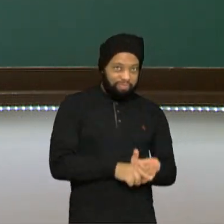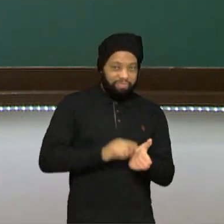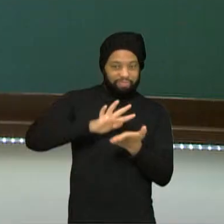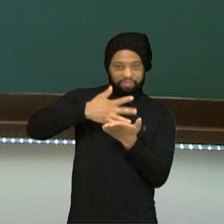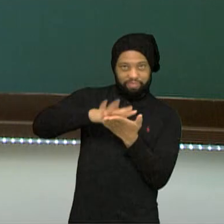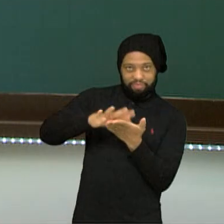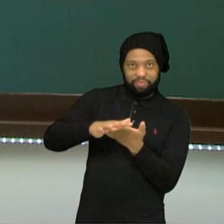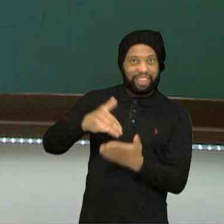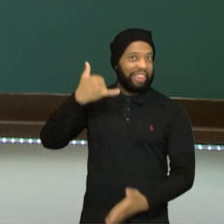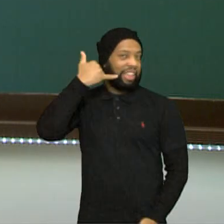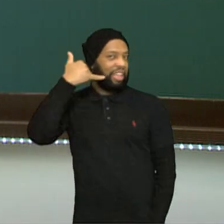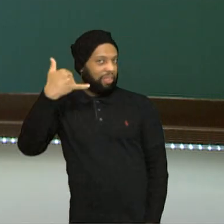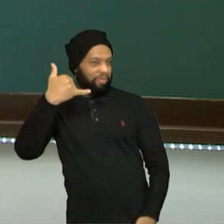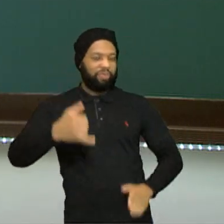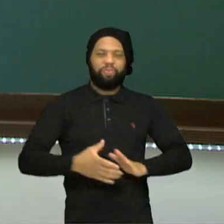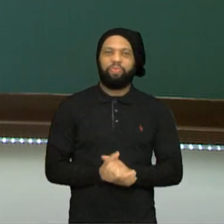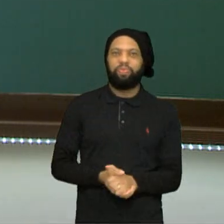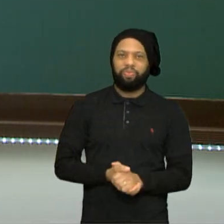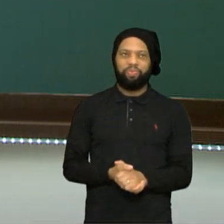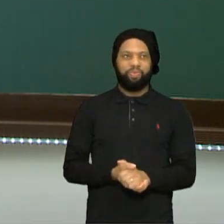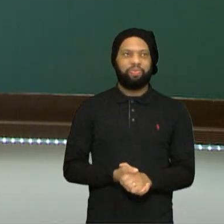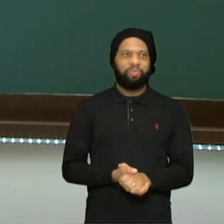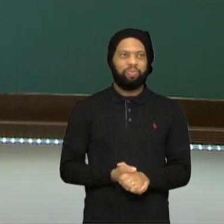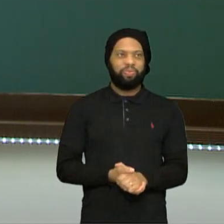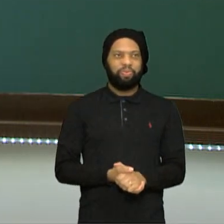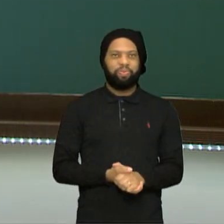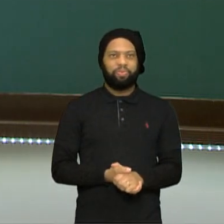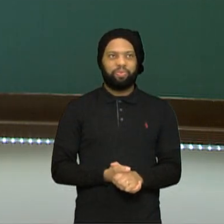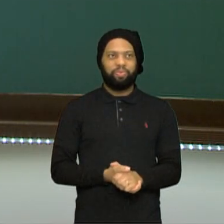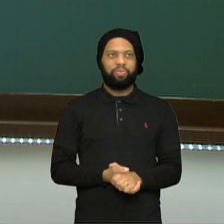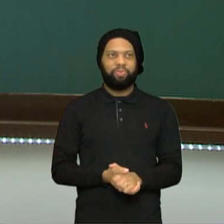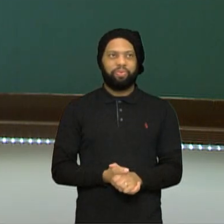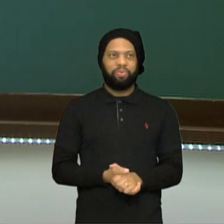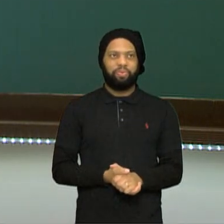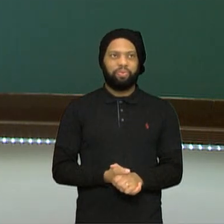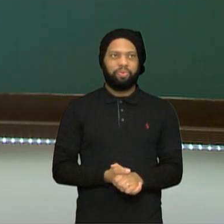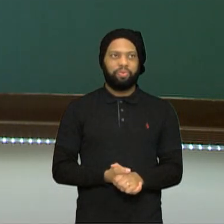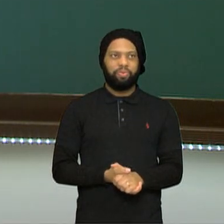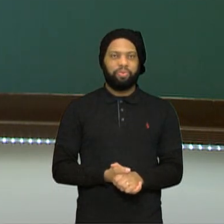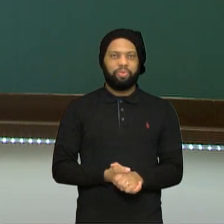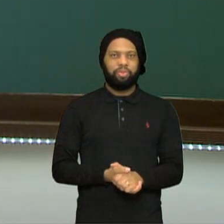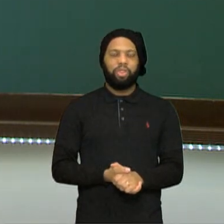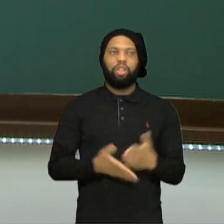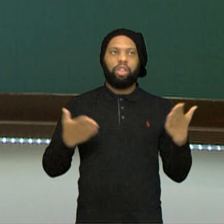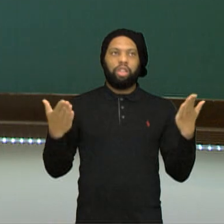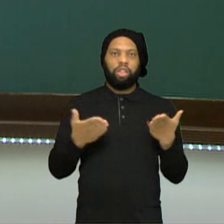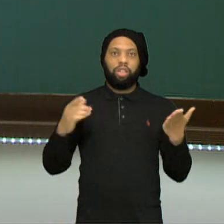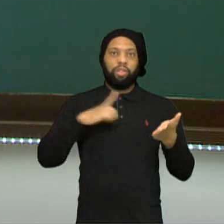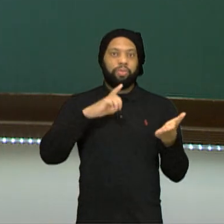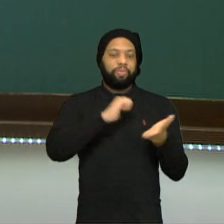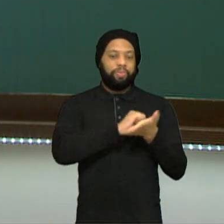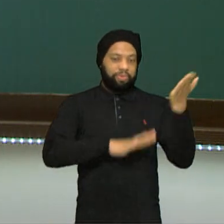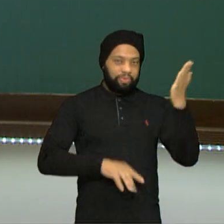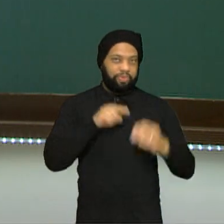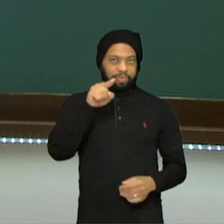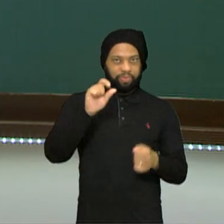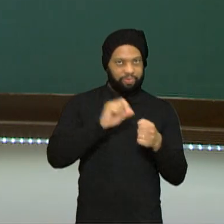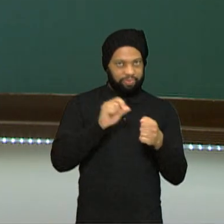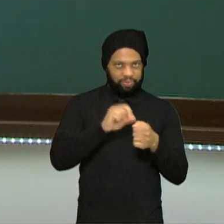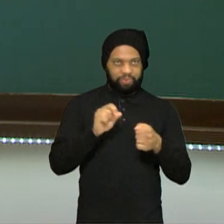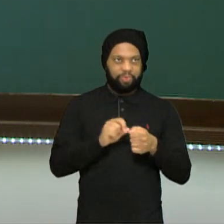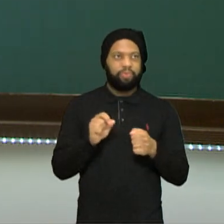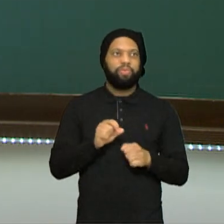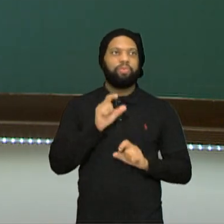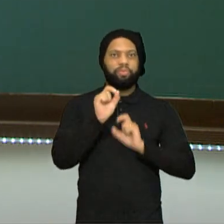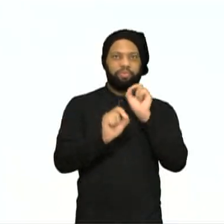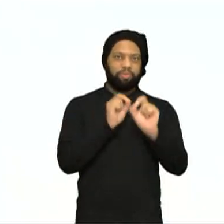pelo telefone, tá? Então, agora uma atividade para vocês, né?